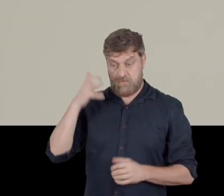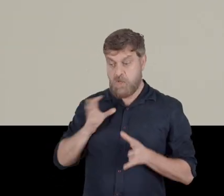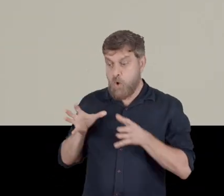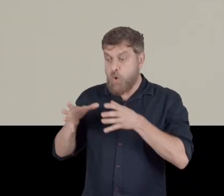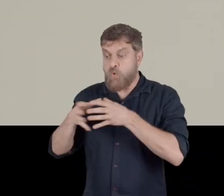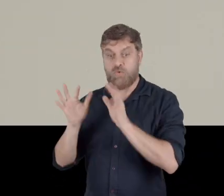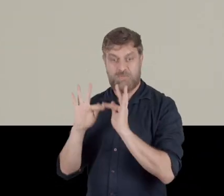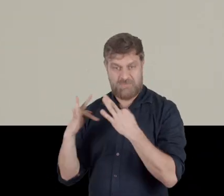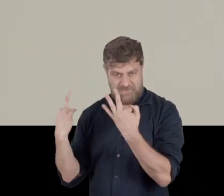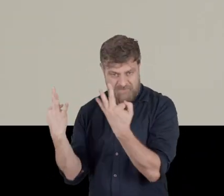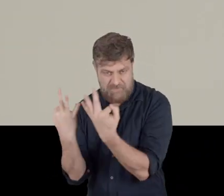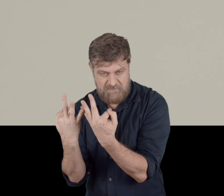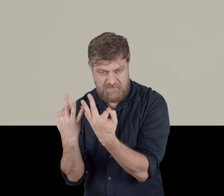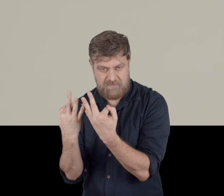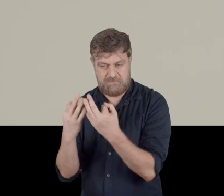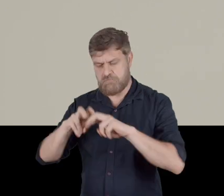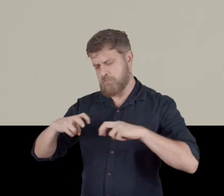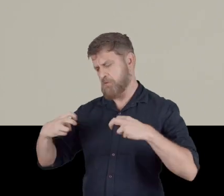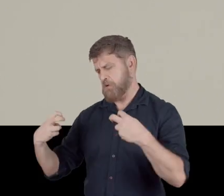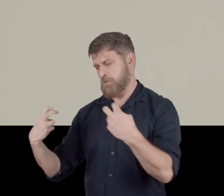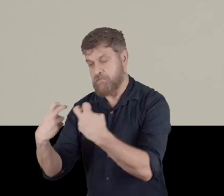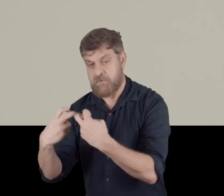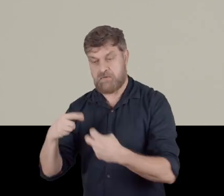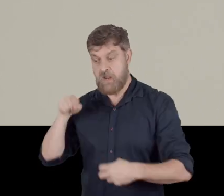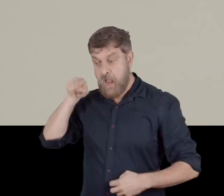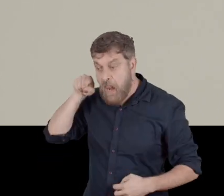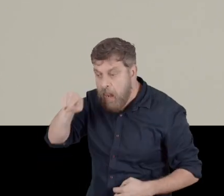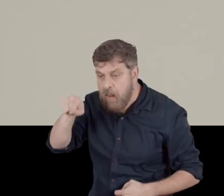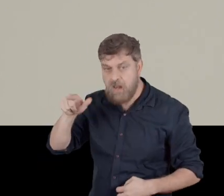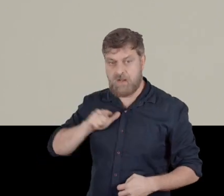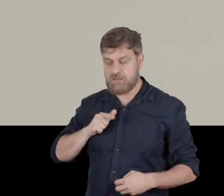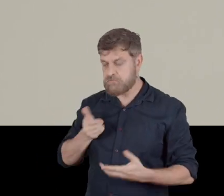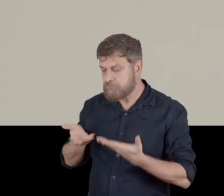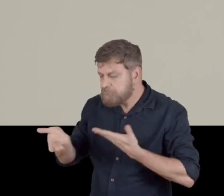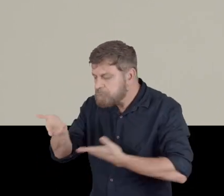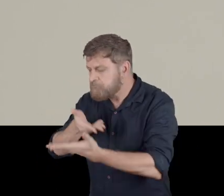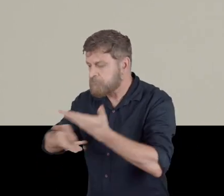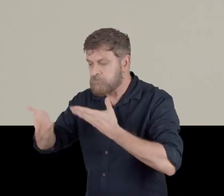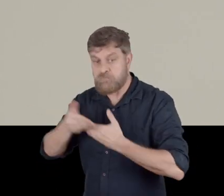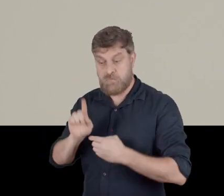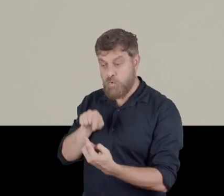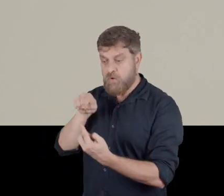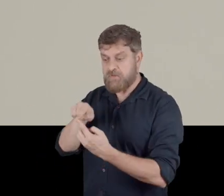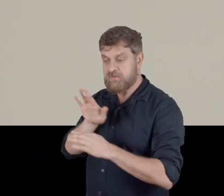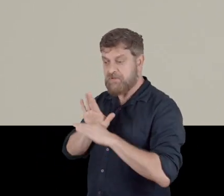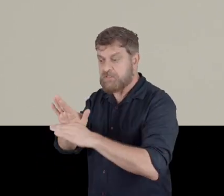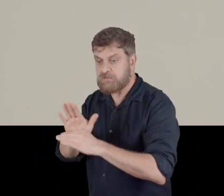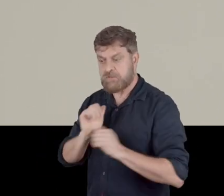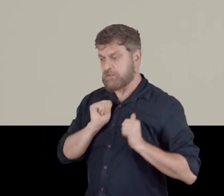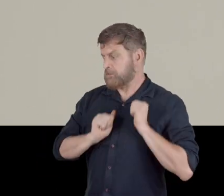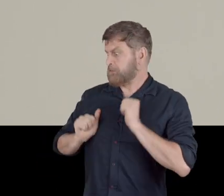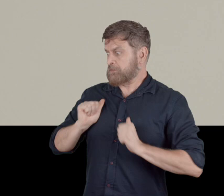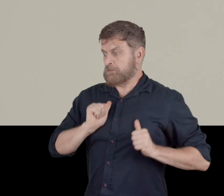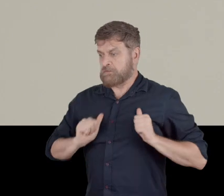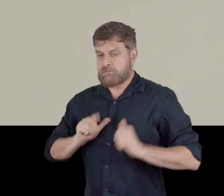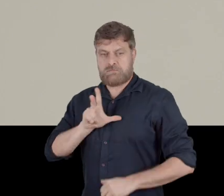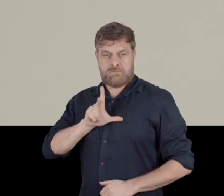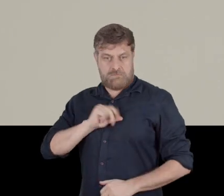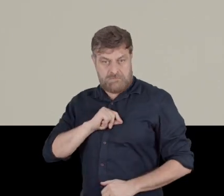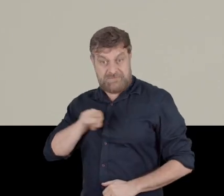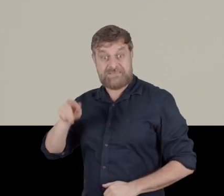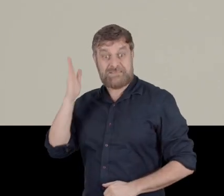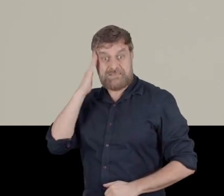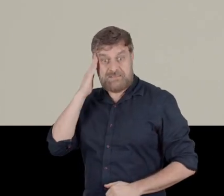de familiares. E com esses familiares a gente interage tentando ajudar na angústia deles a lidar com